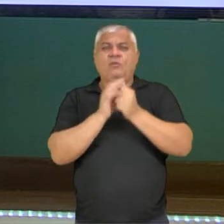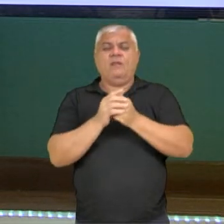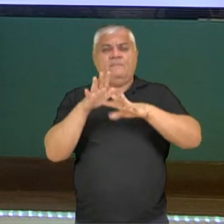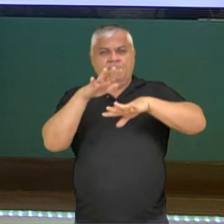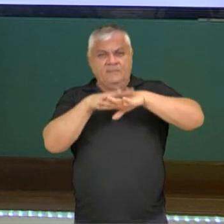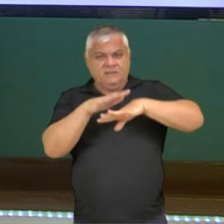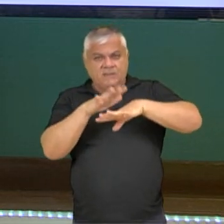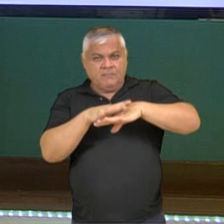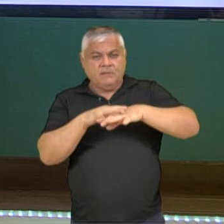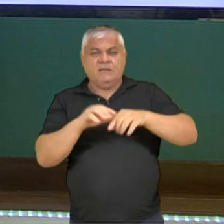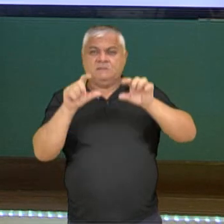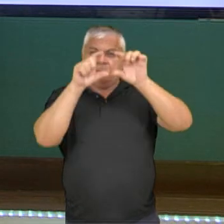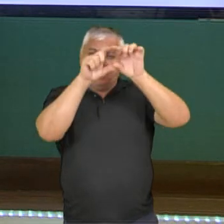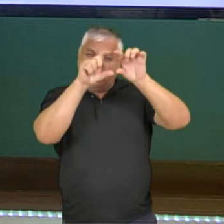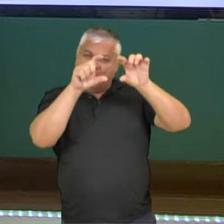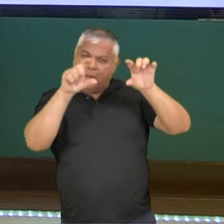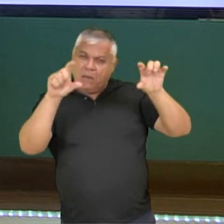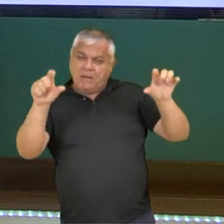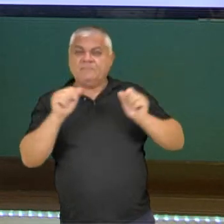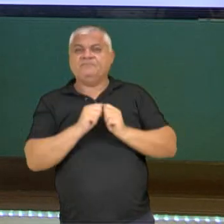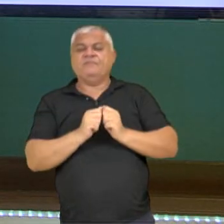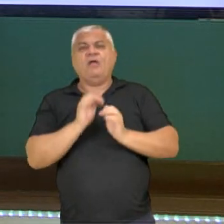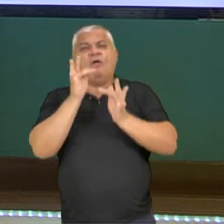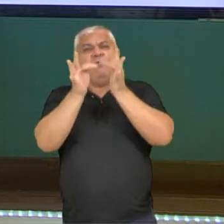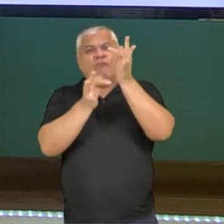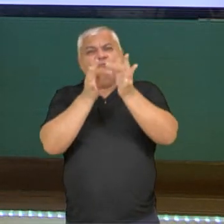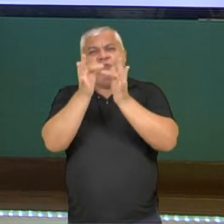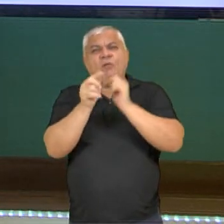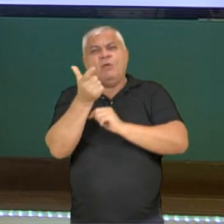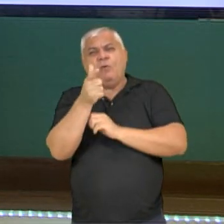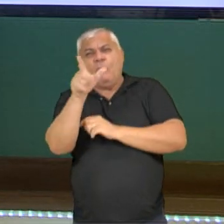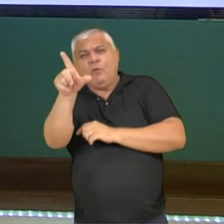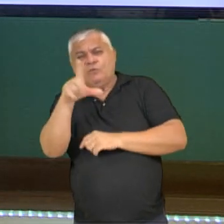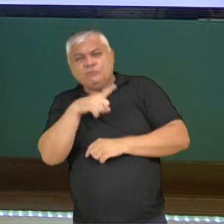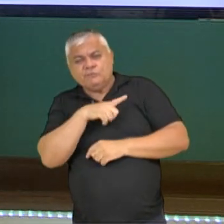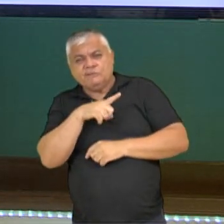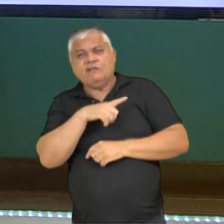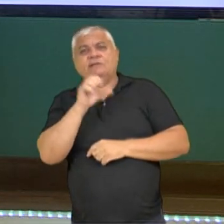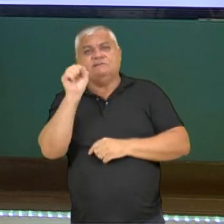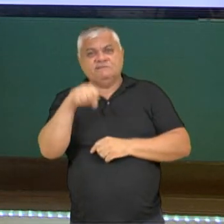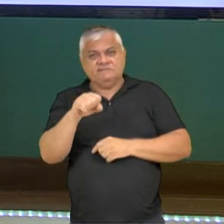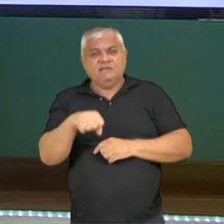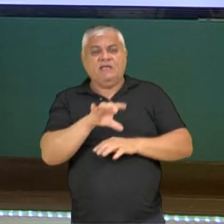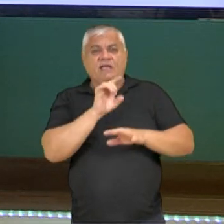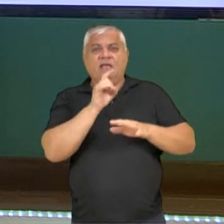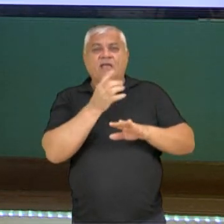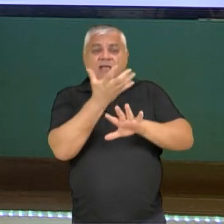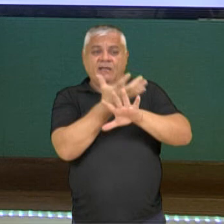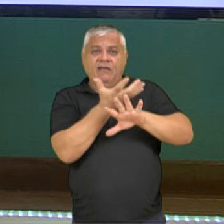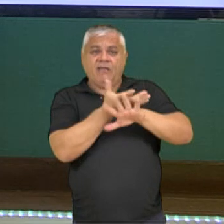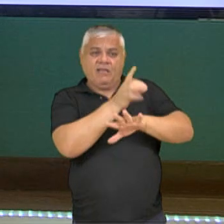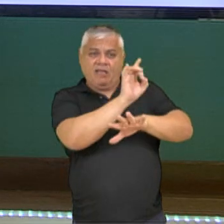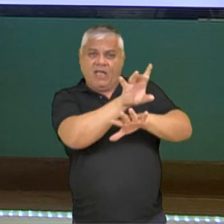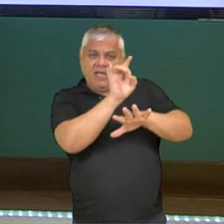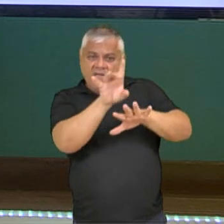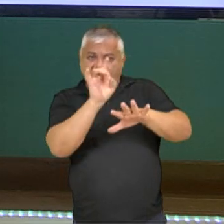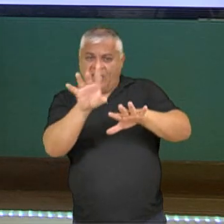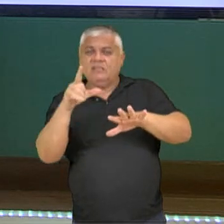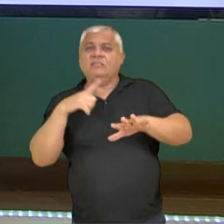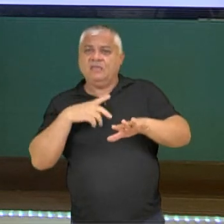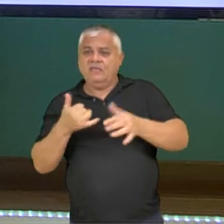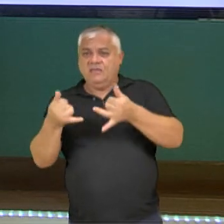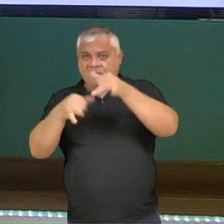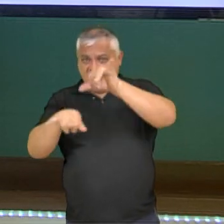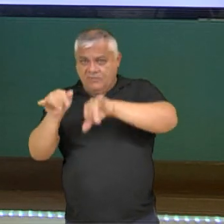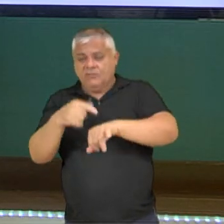matemáticas, professor? Sim. Existem outros tipos de representações? Como eu disse, cada ciência tem a sua linguagem. A química também tem.